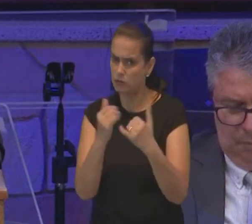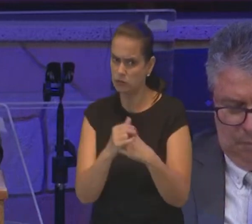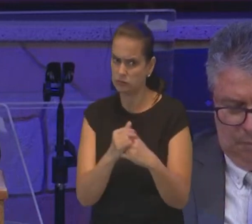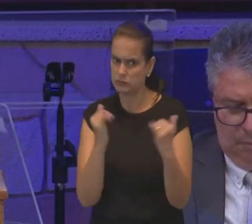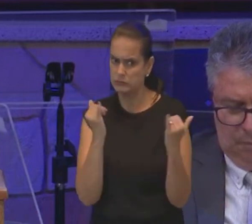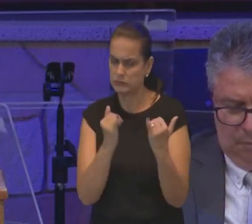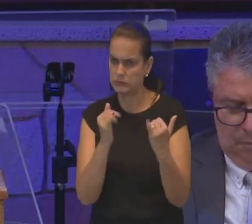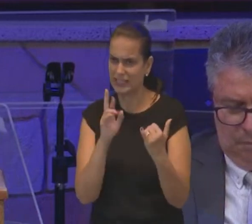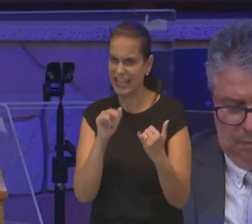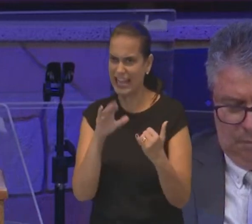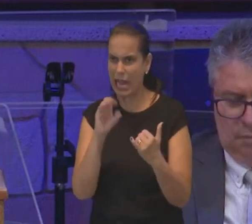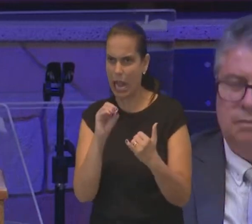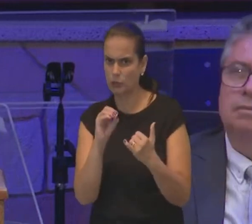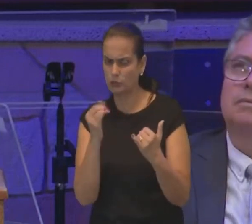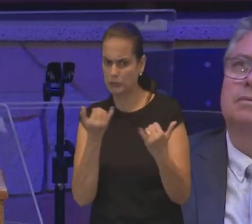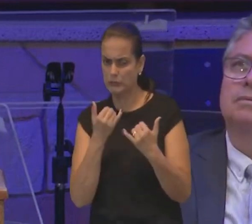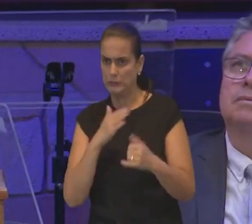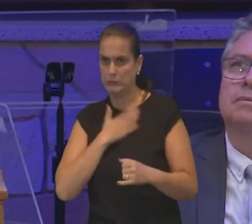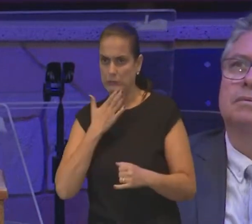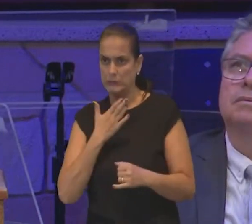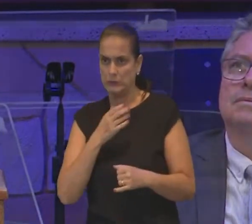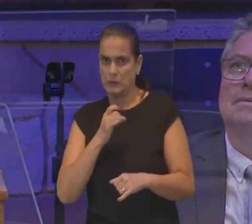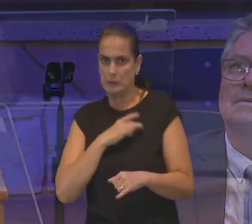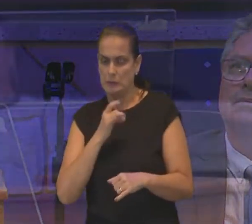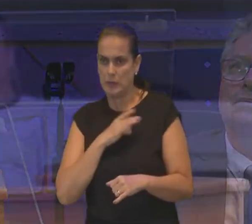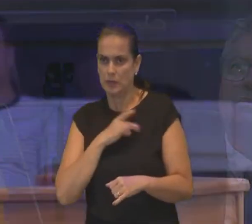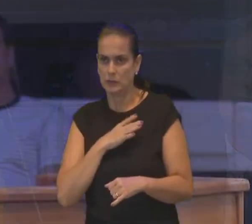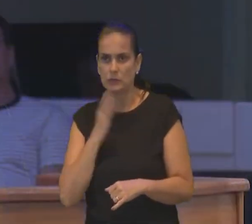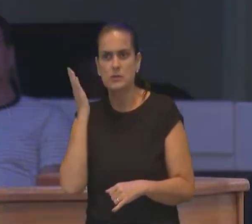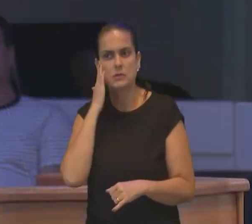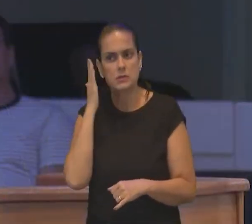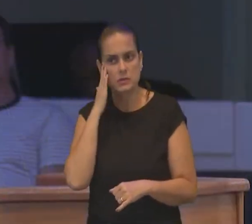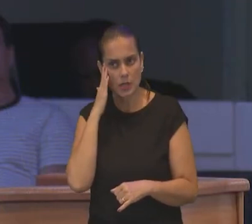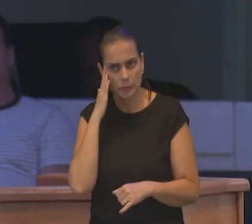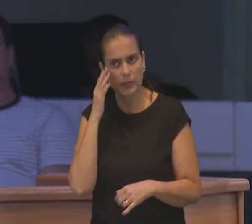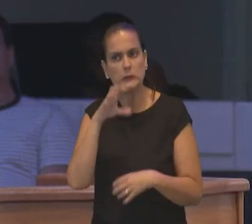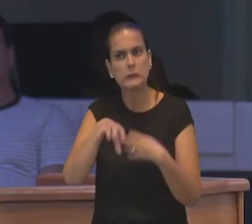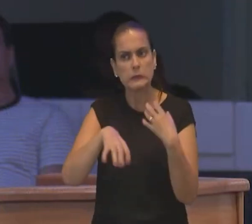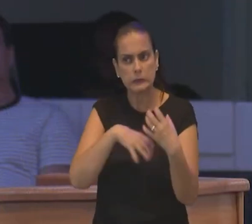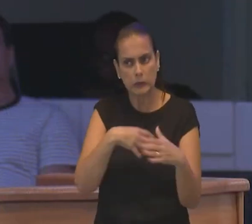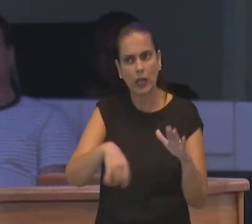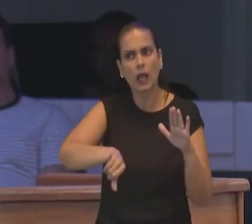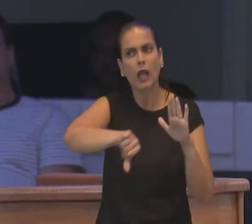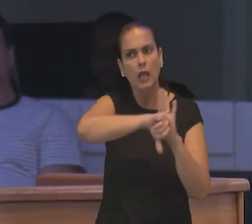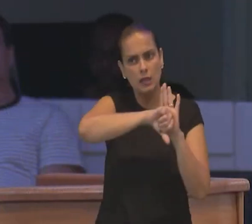de uma... E a gente sabia que Mauri ainda estava envolvido no crime.